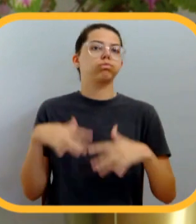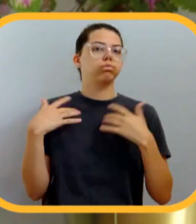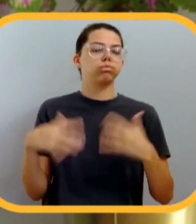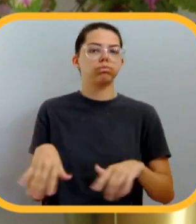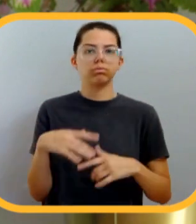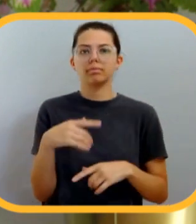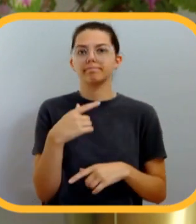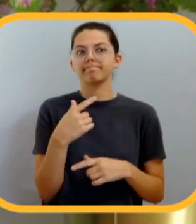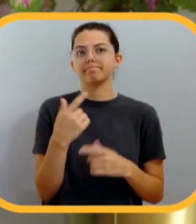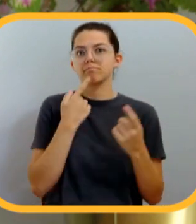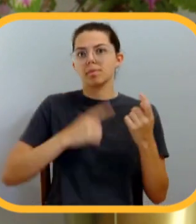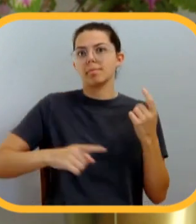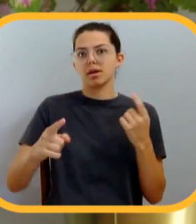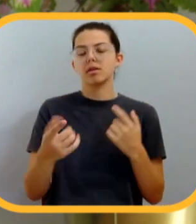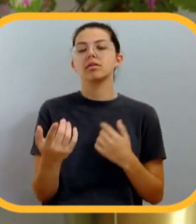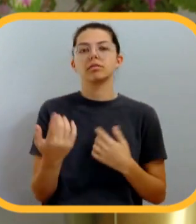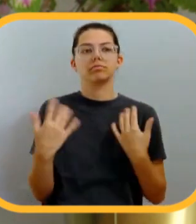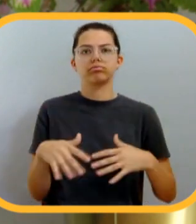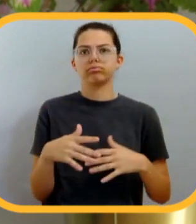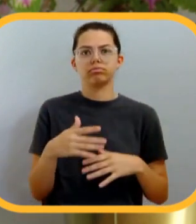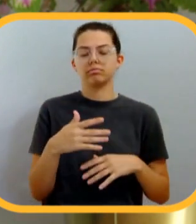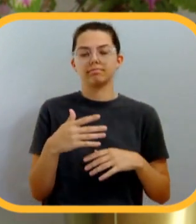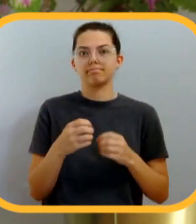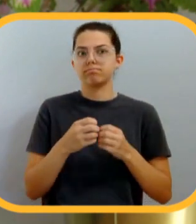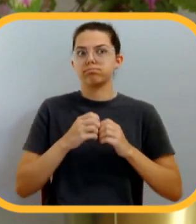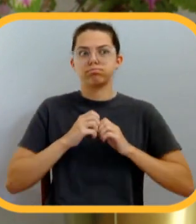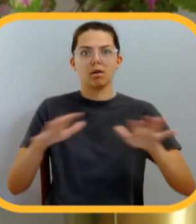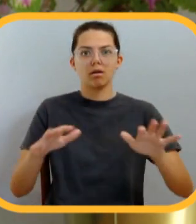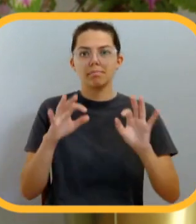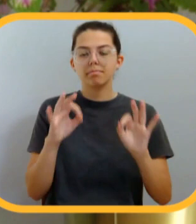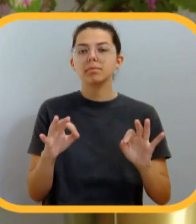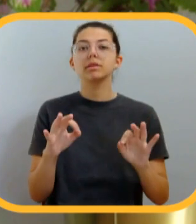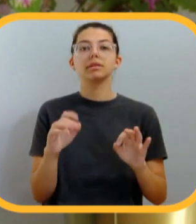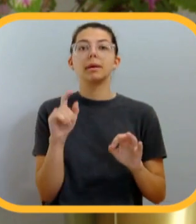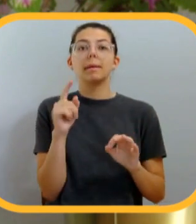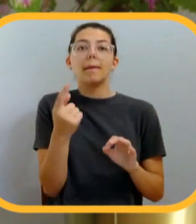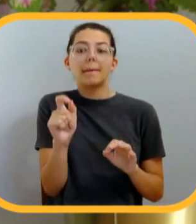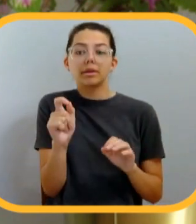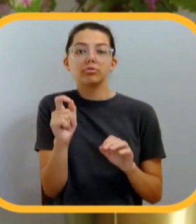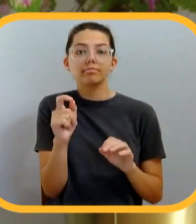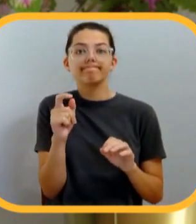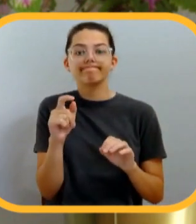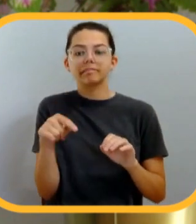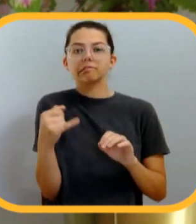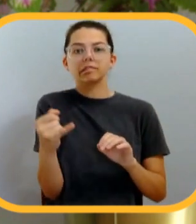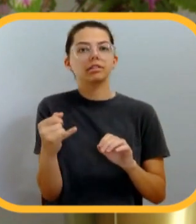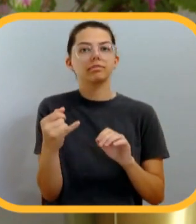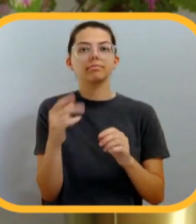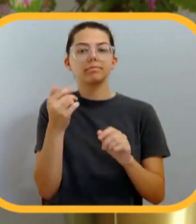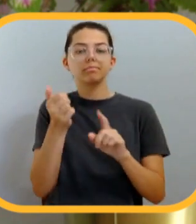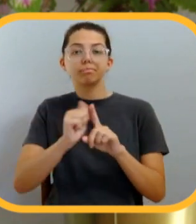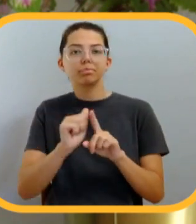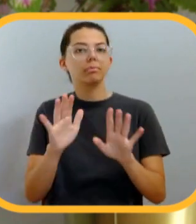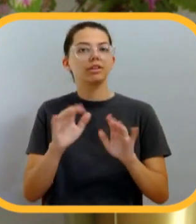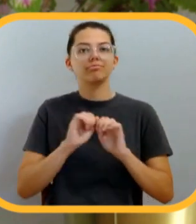rápida propagação são gigantes, como nunca houve. É possível corrigir no minuto a seguir após o